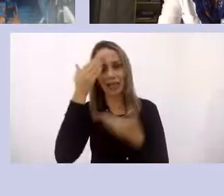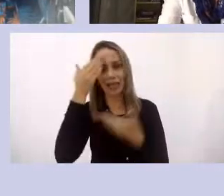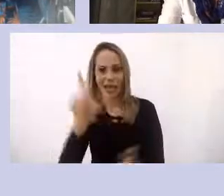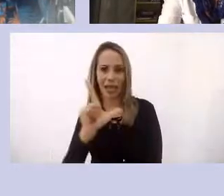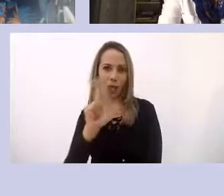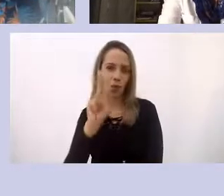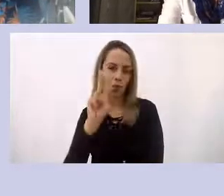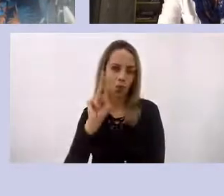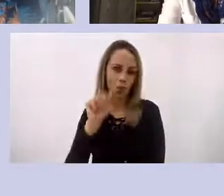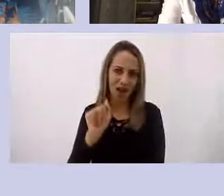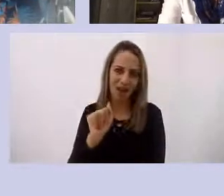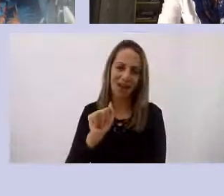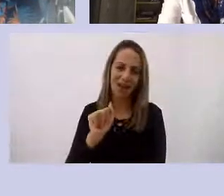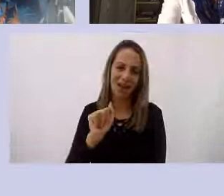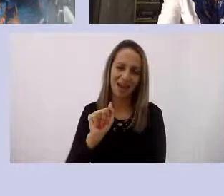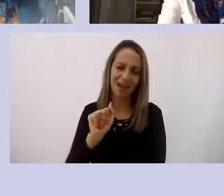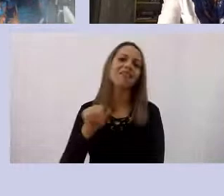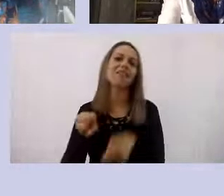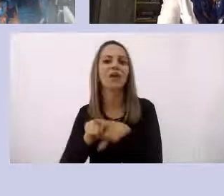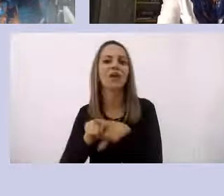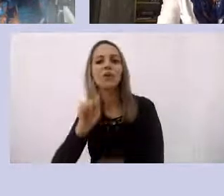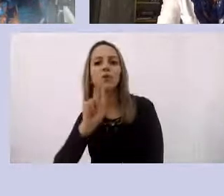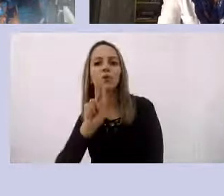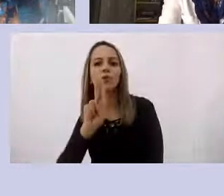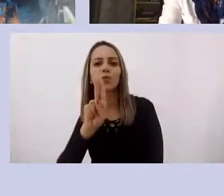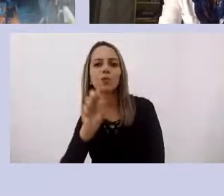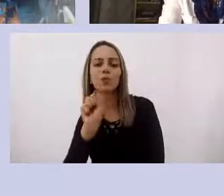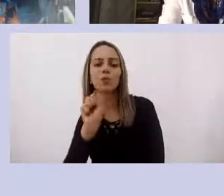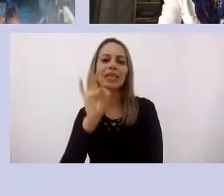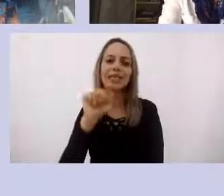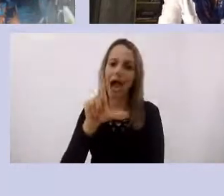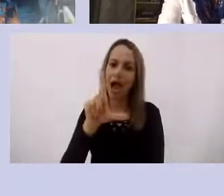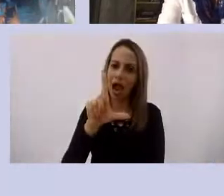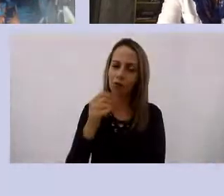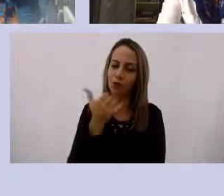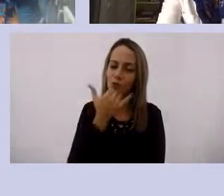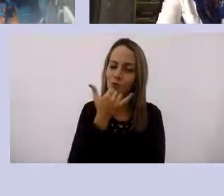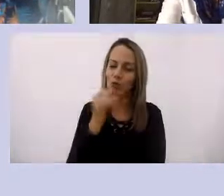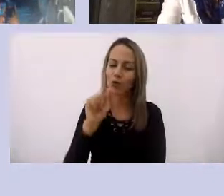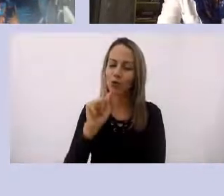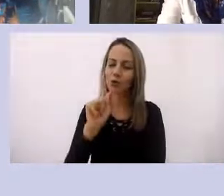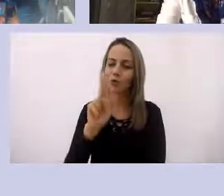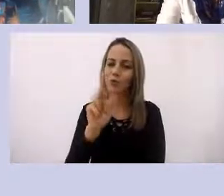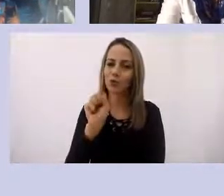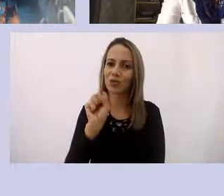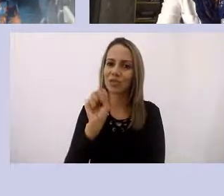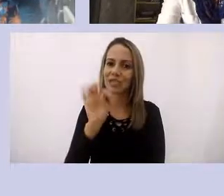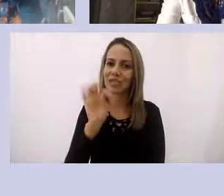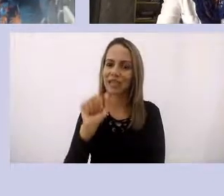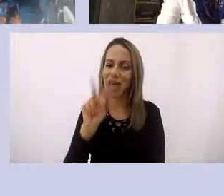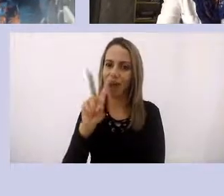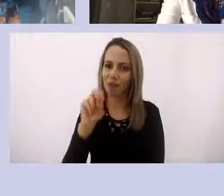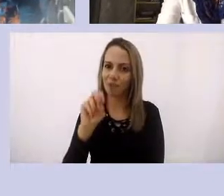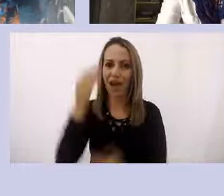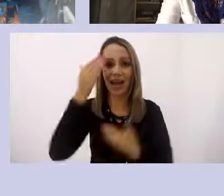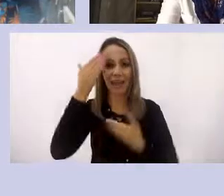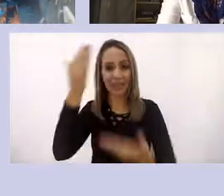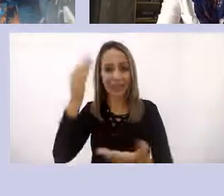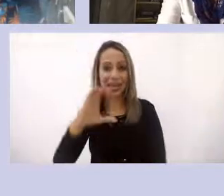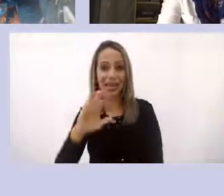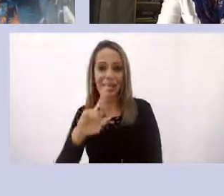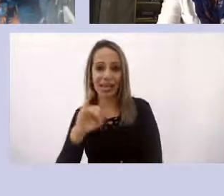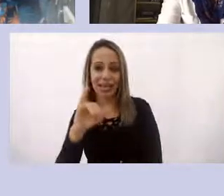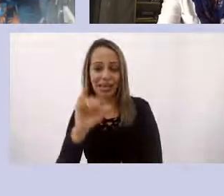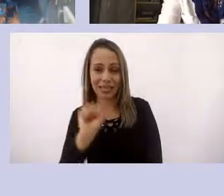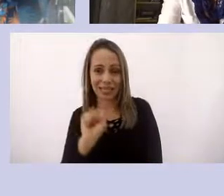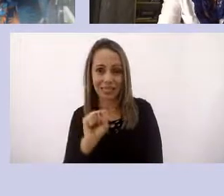E agradecer a Cris, o Val e a Jaqueline por essa parceria, que é uma parceria que vai seguir aí para frente.